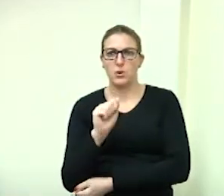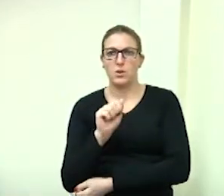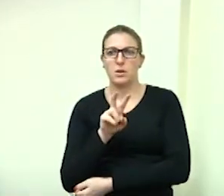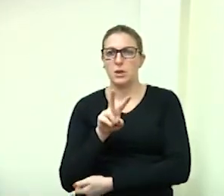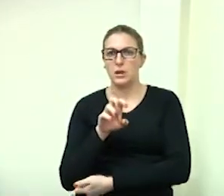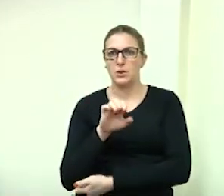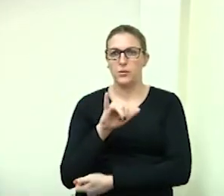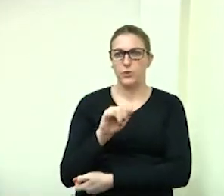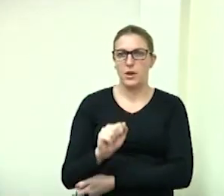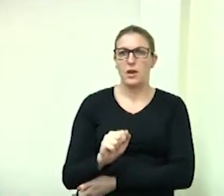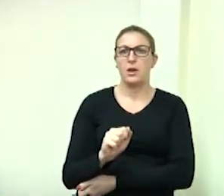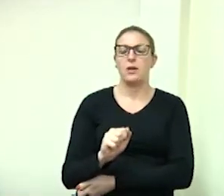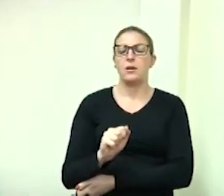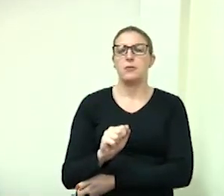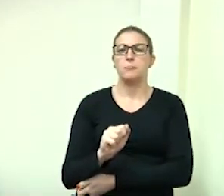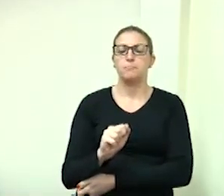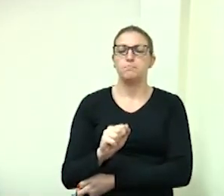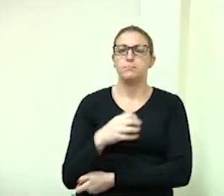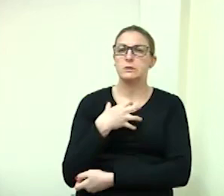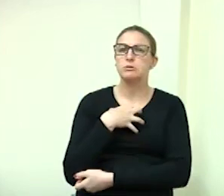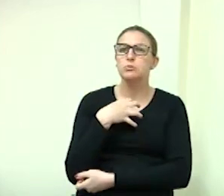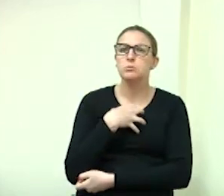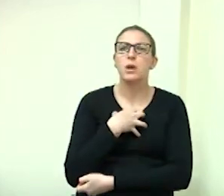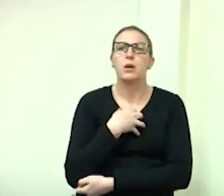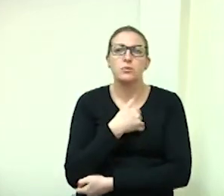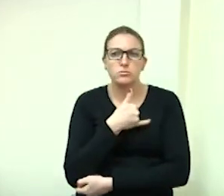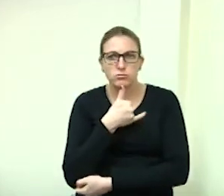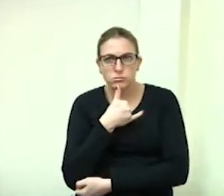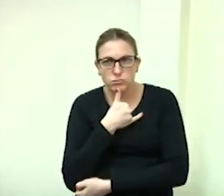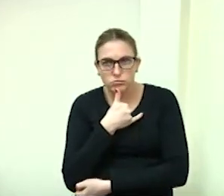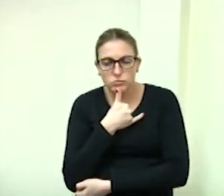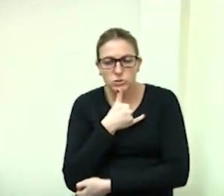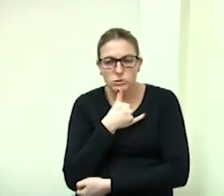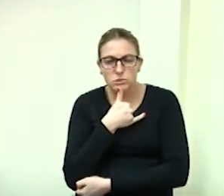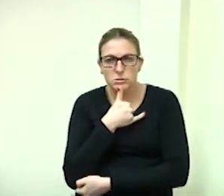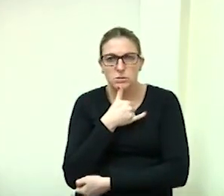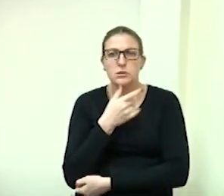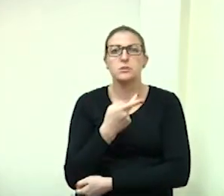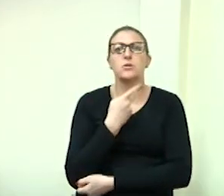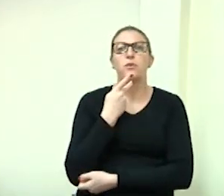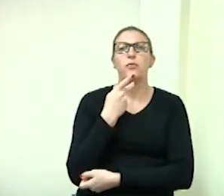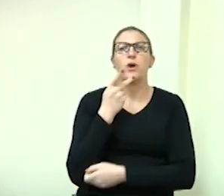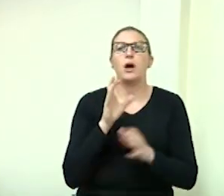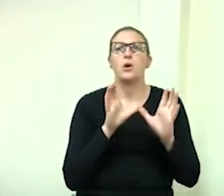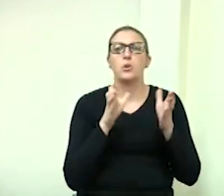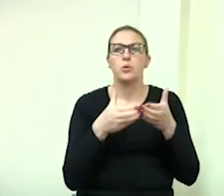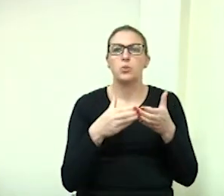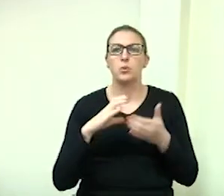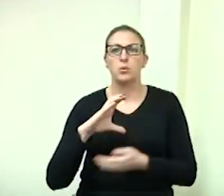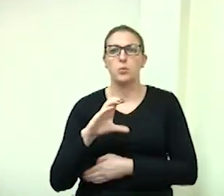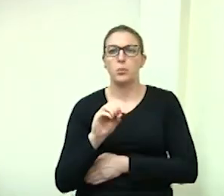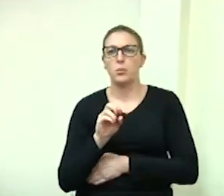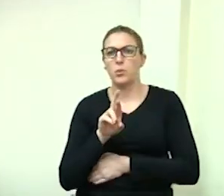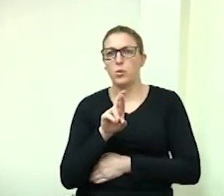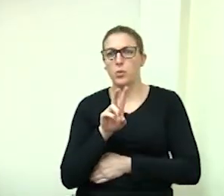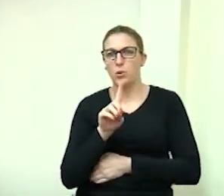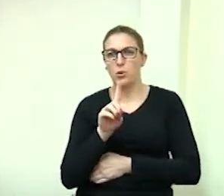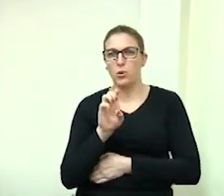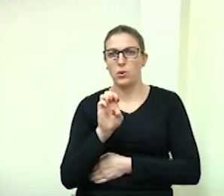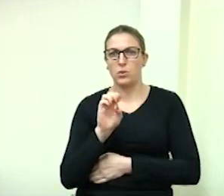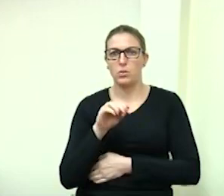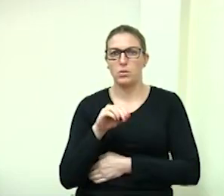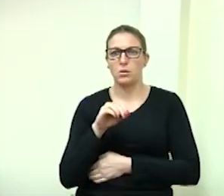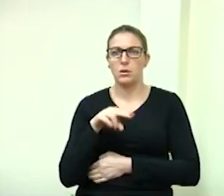de pêsames né e dizer que o grupo cordiona passado a pandemia volta a animar né muitos